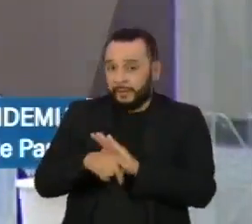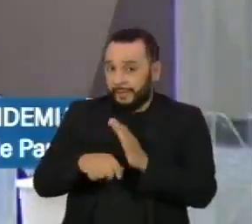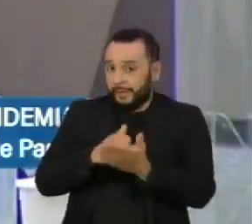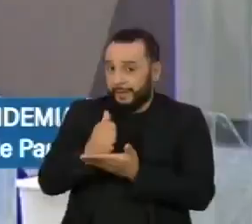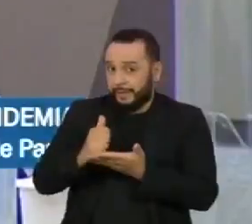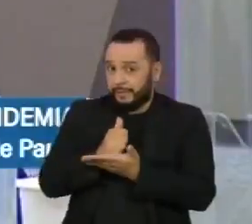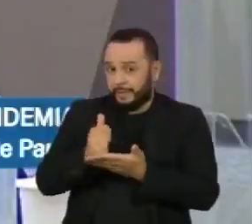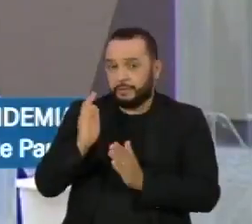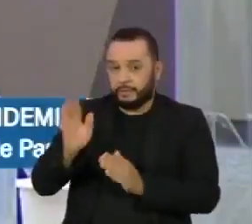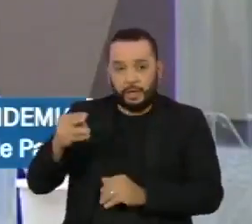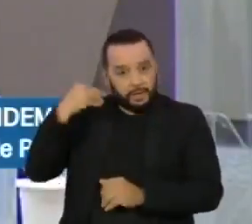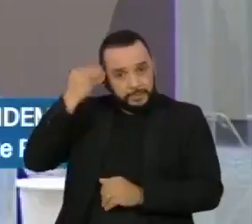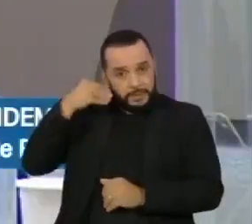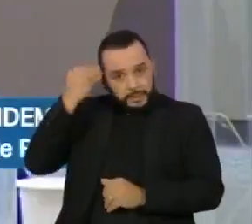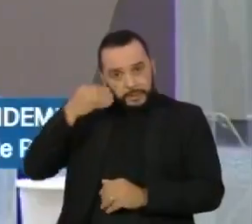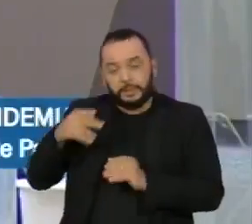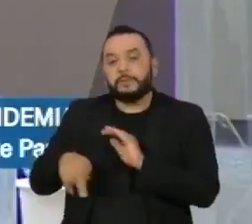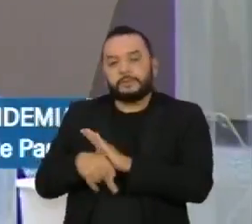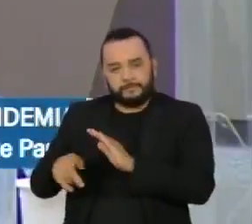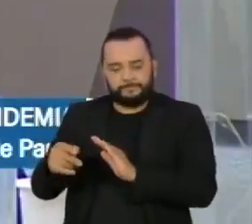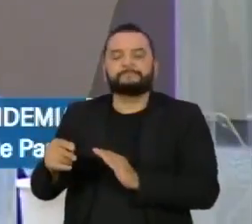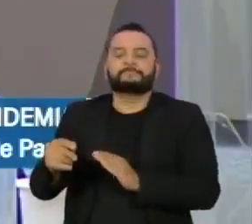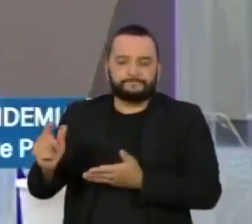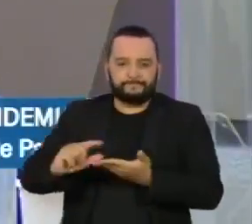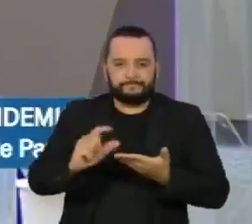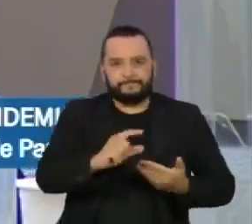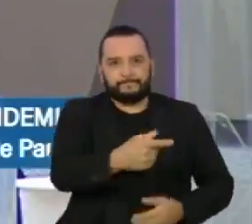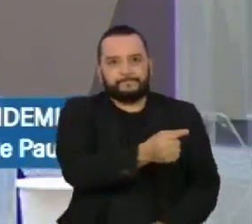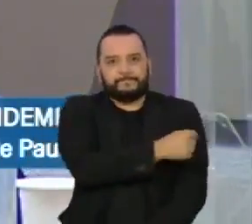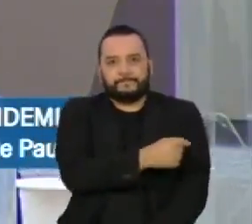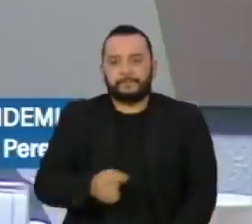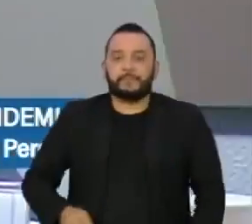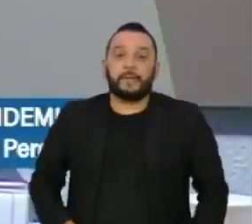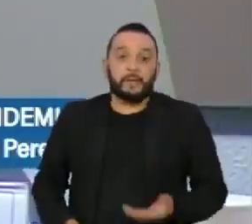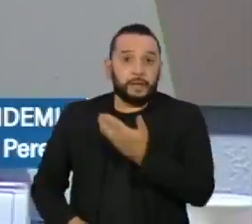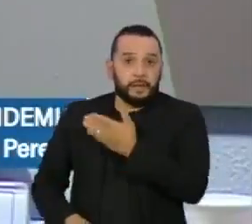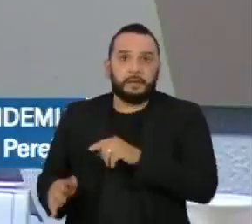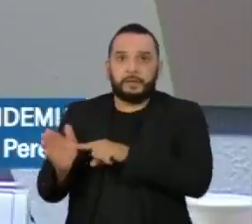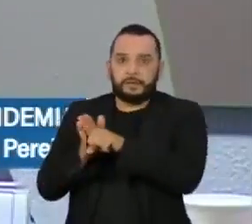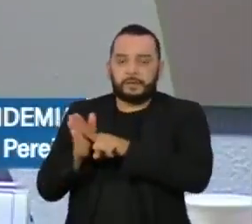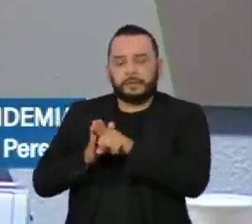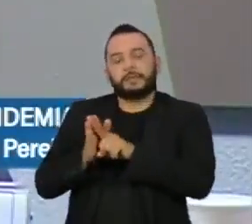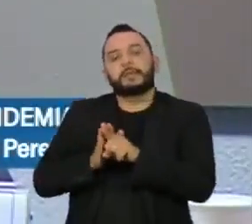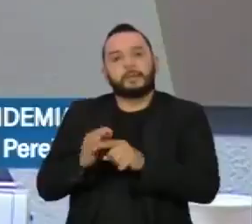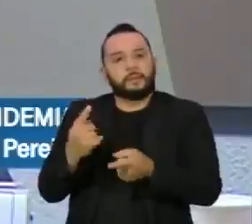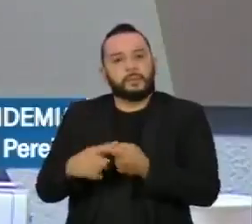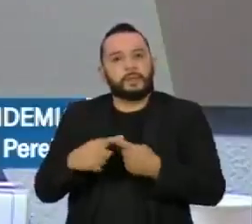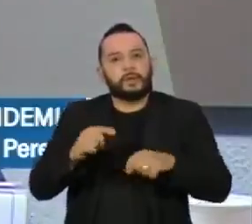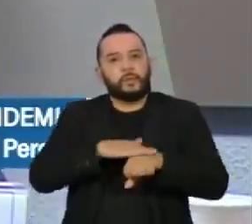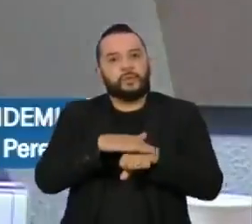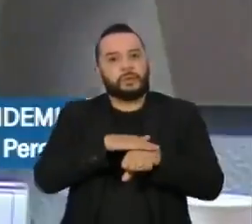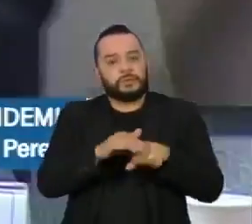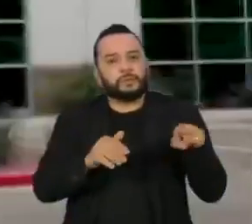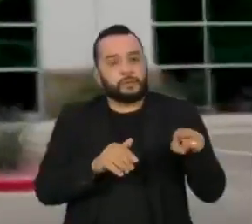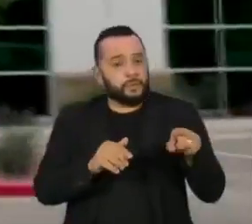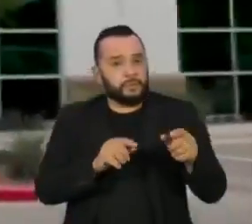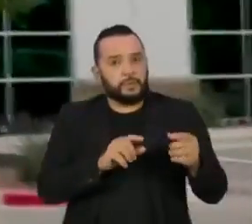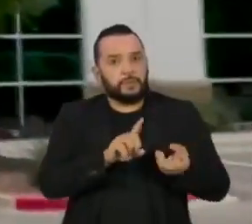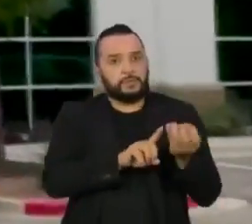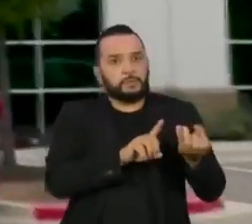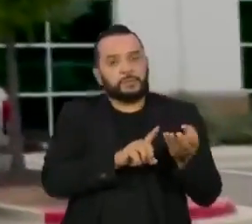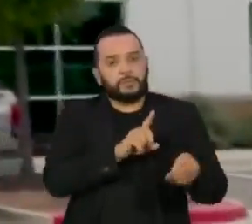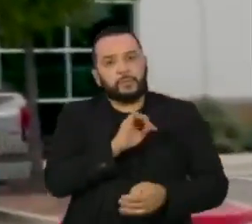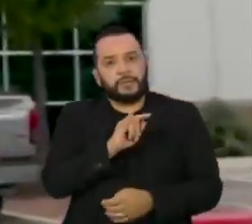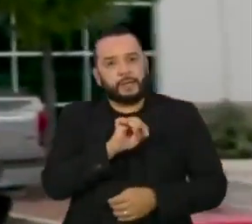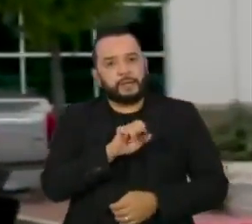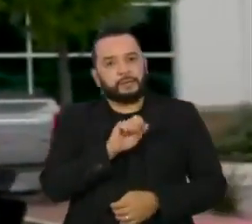uma larga experiência com vacinas. O reverendo entrou na mira da CPI depois da oitiva com Dominguete, representante da